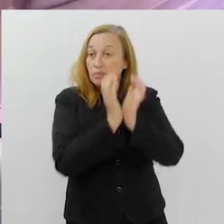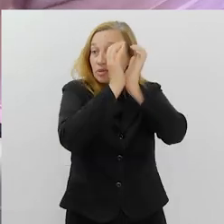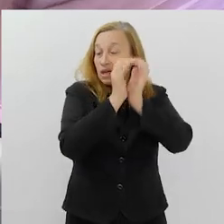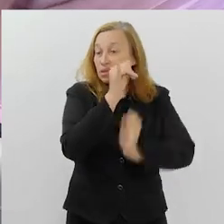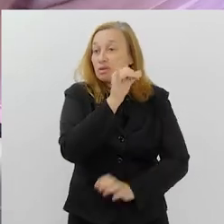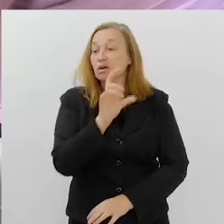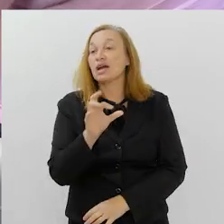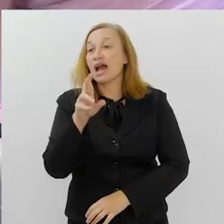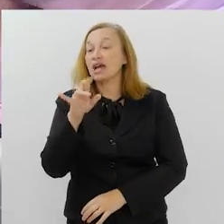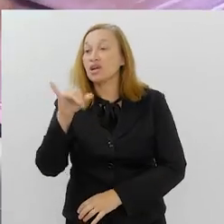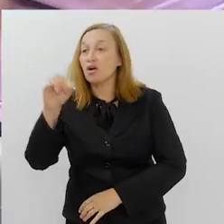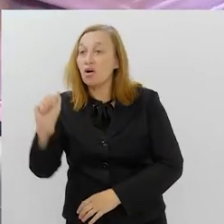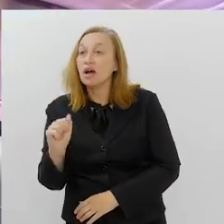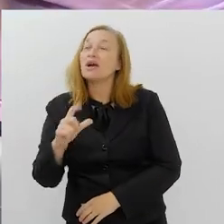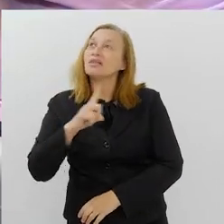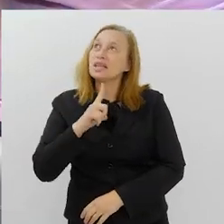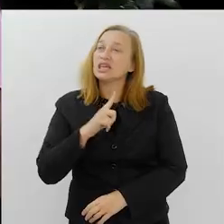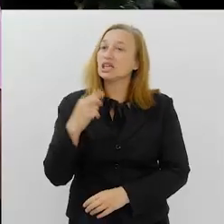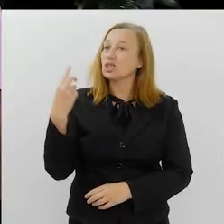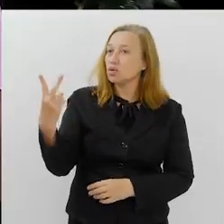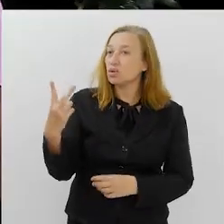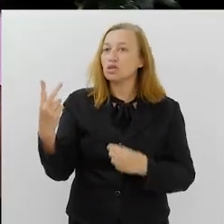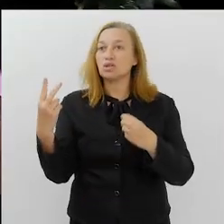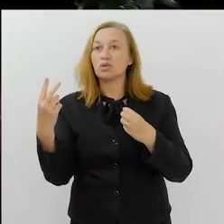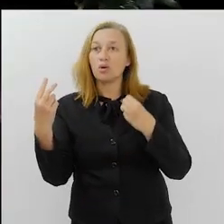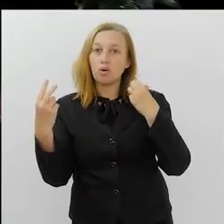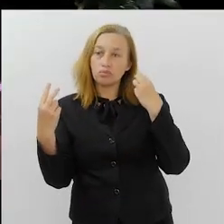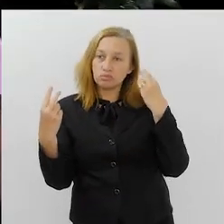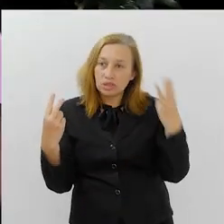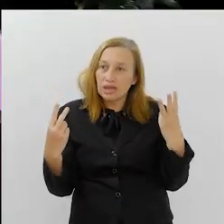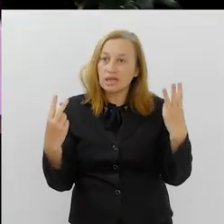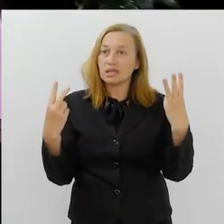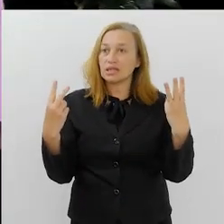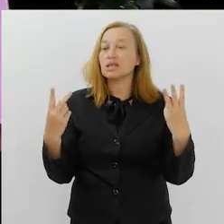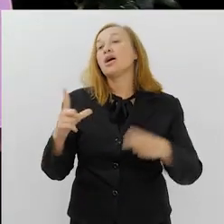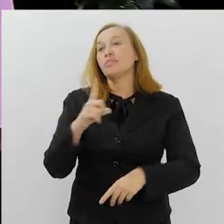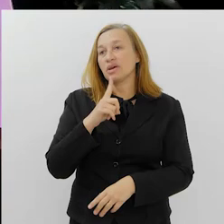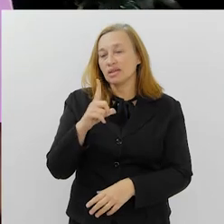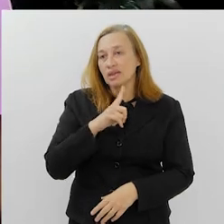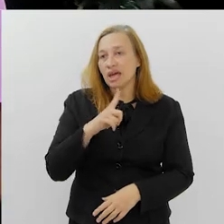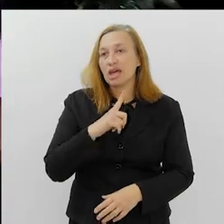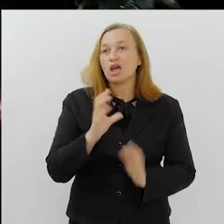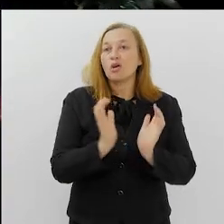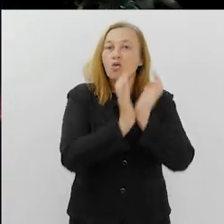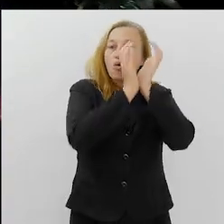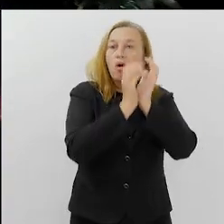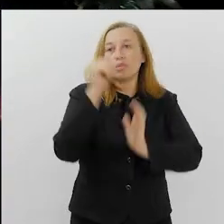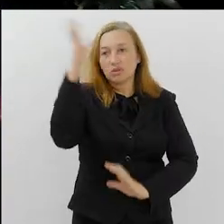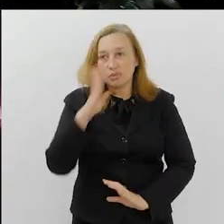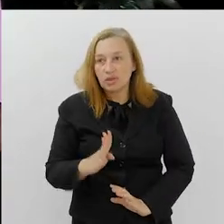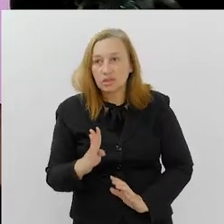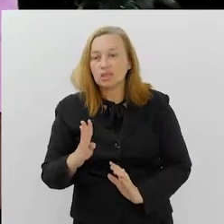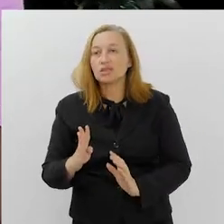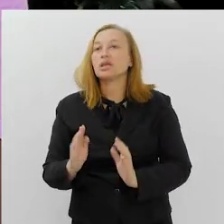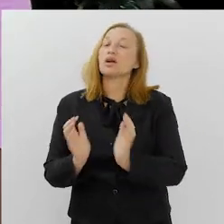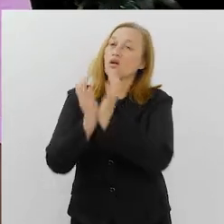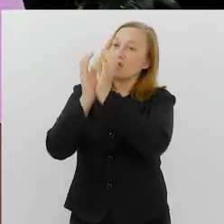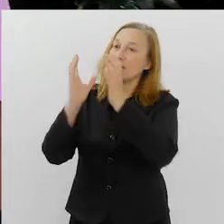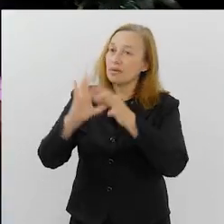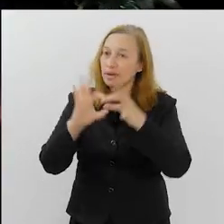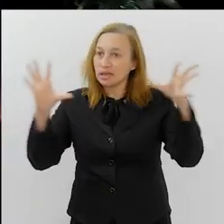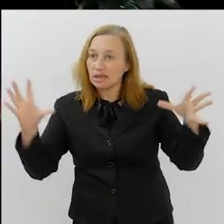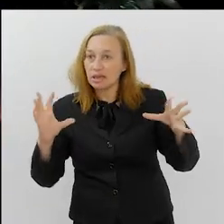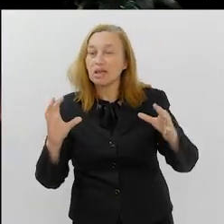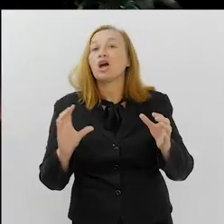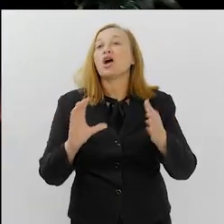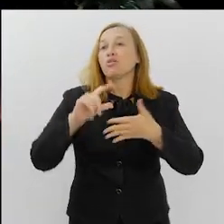tem que ter dois ou três elencos, porque aí vem Copa do Brasil, Campeonato Carioca, Libertadores,